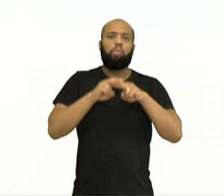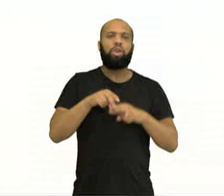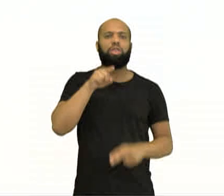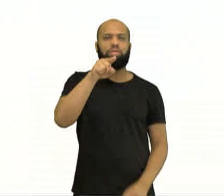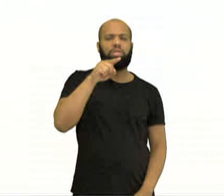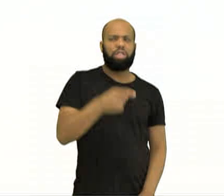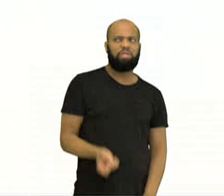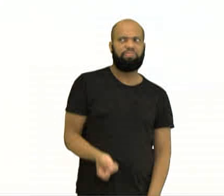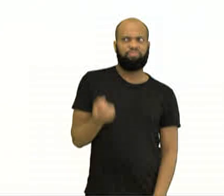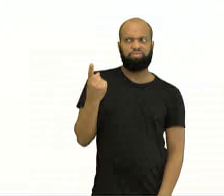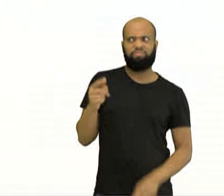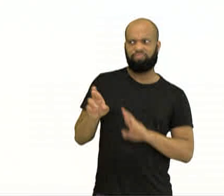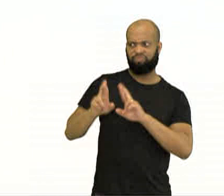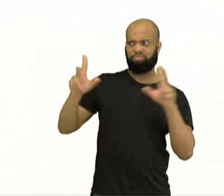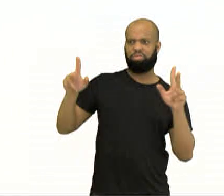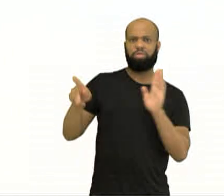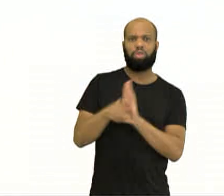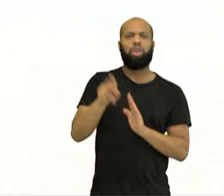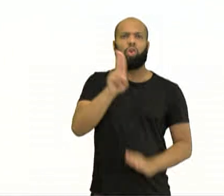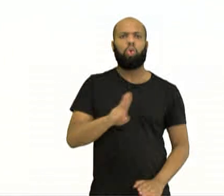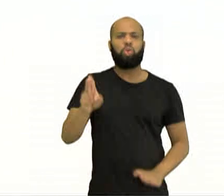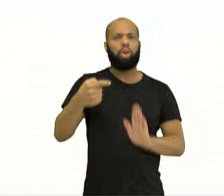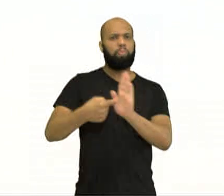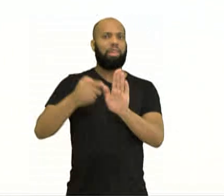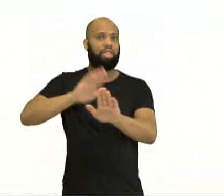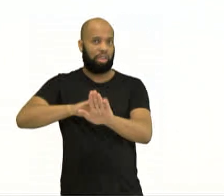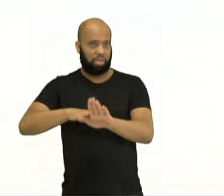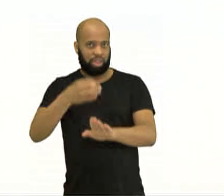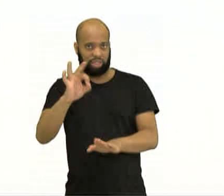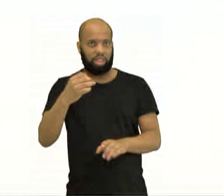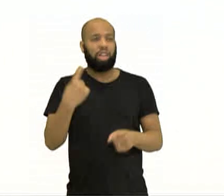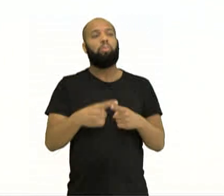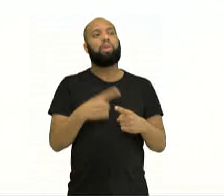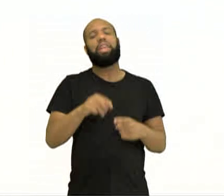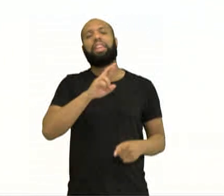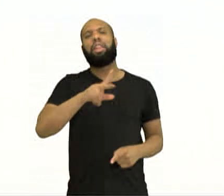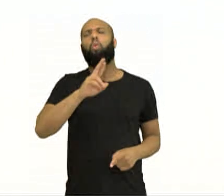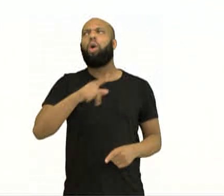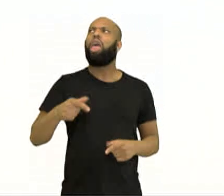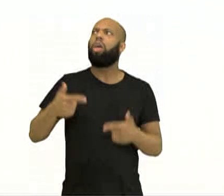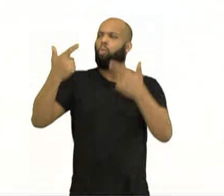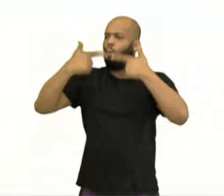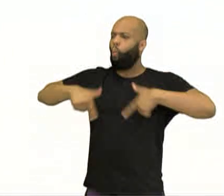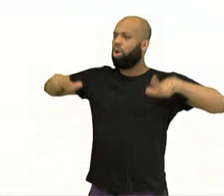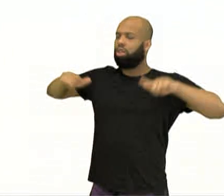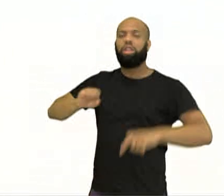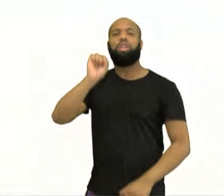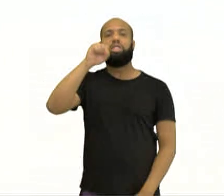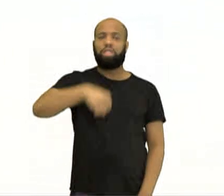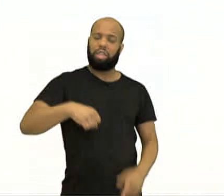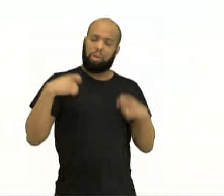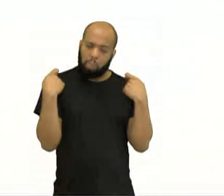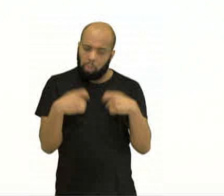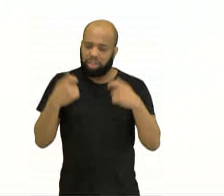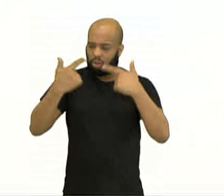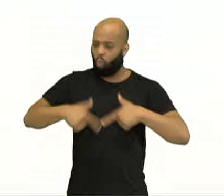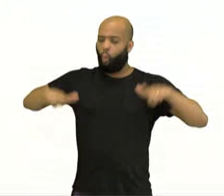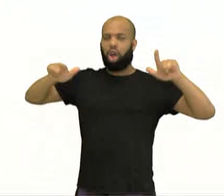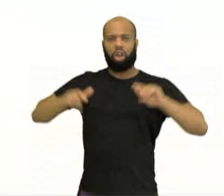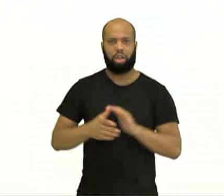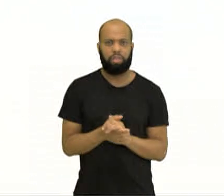tenha estranhado aquela hora o uso da metáfora. Porque não tem que ser imparcial? Tem, precisa ser